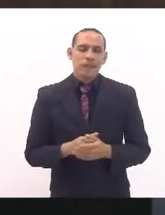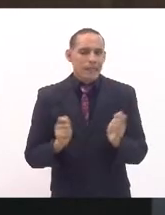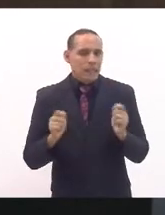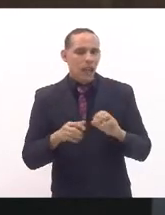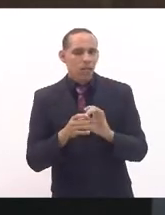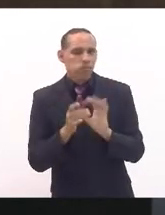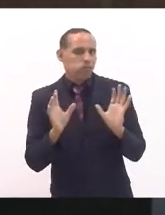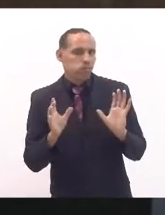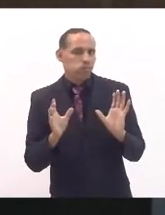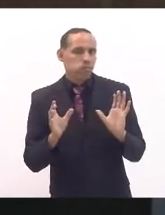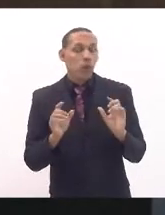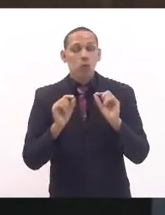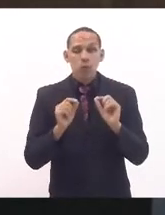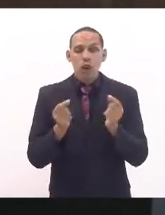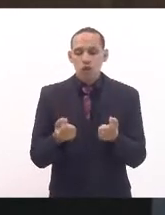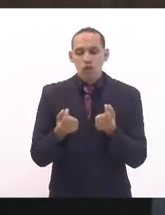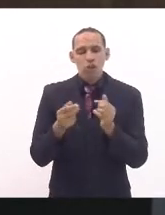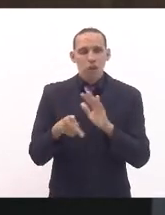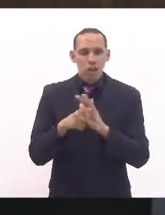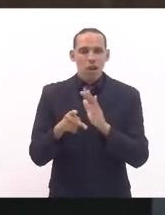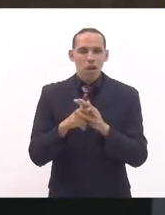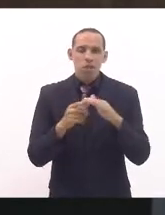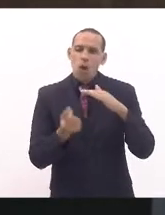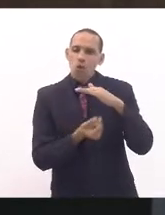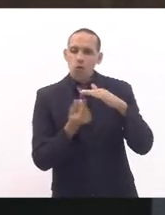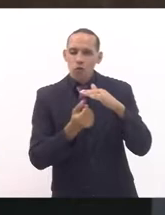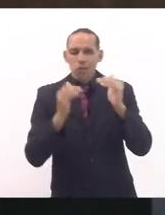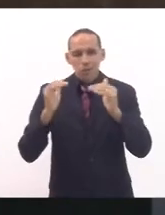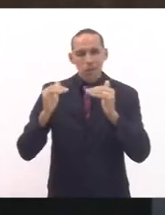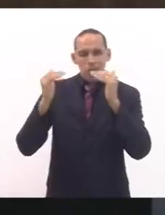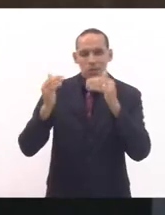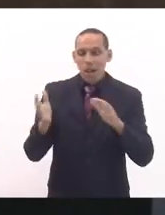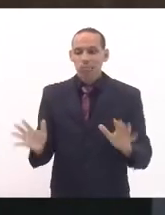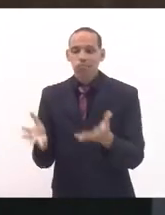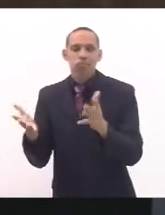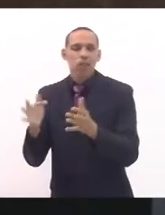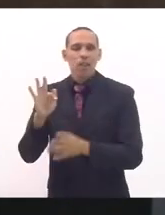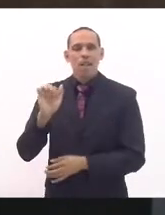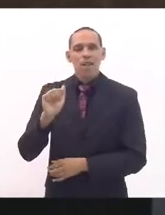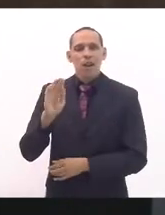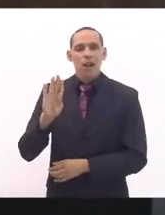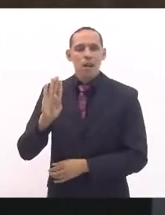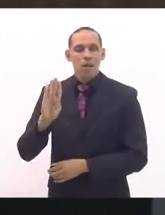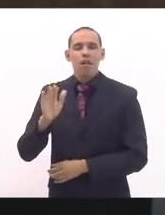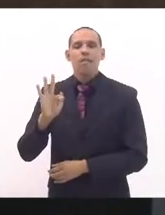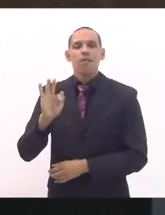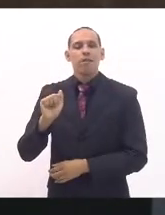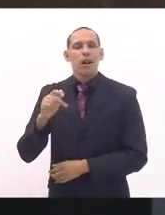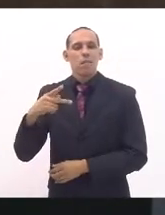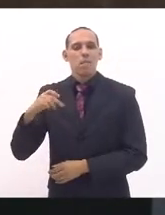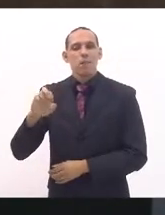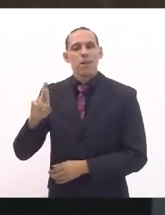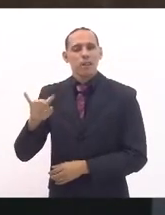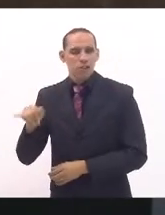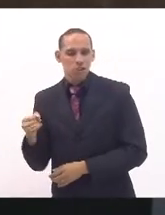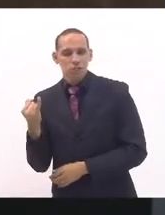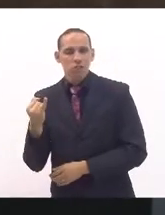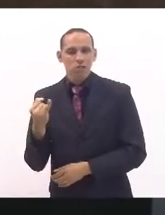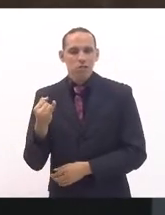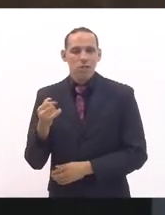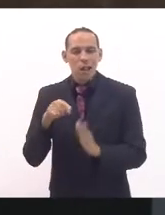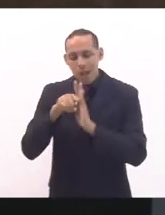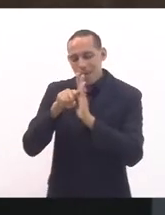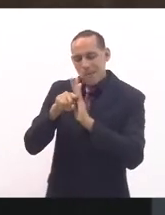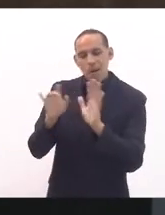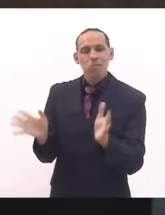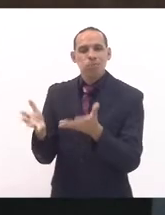autoriza que recursos do Fundo Soberano possam estimular a FAPERJ a estimular a pesquisa nesse setor. Achei muito importante que isso esteja